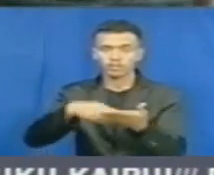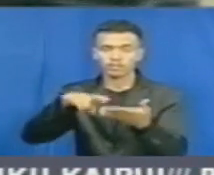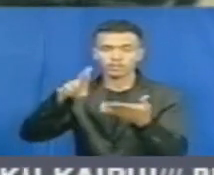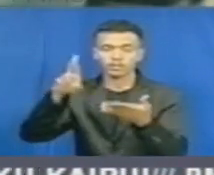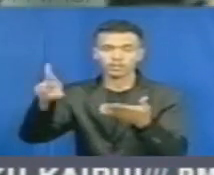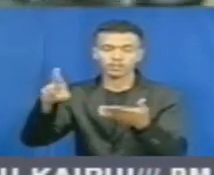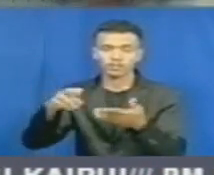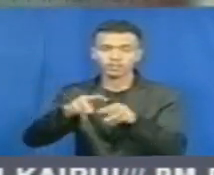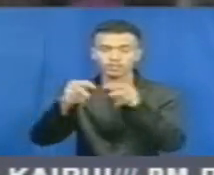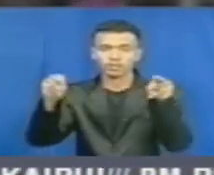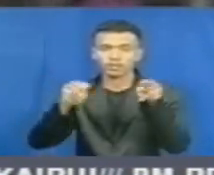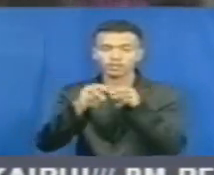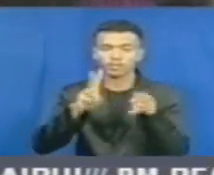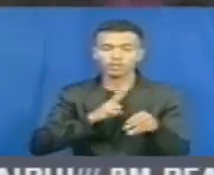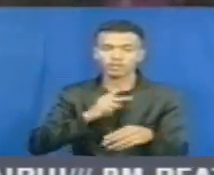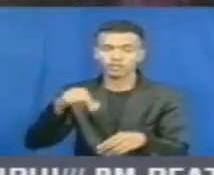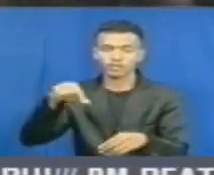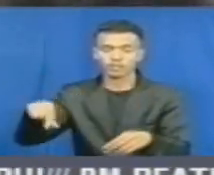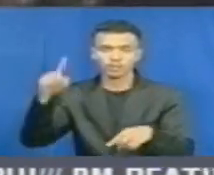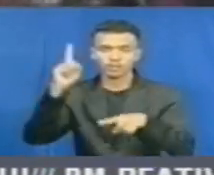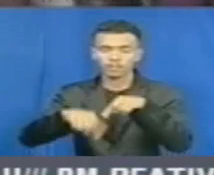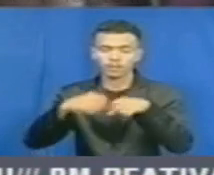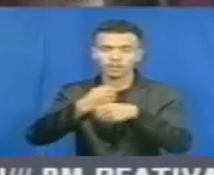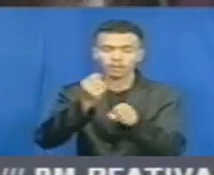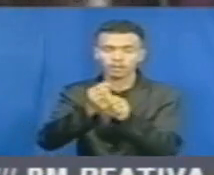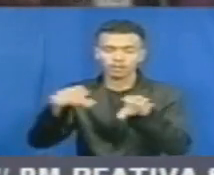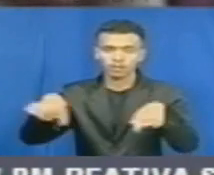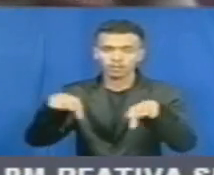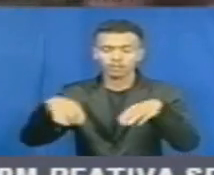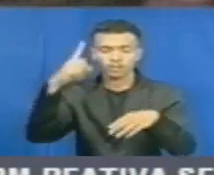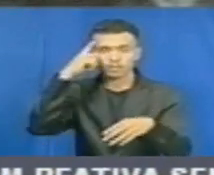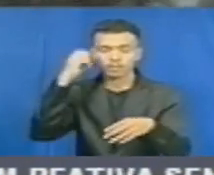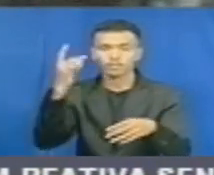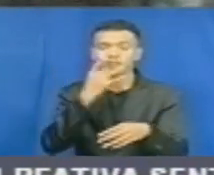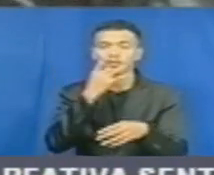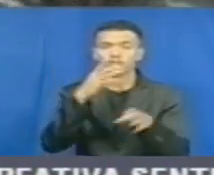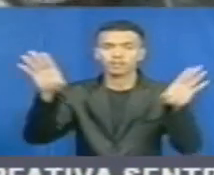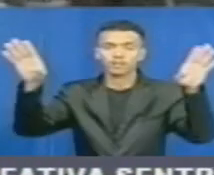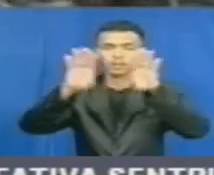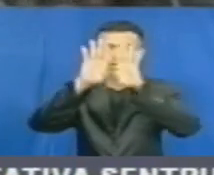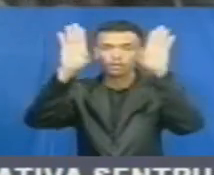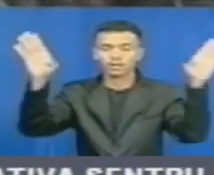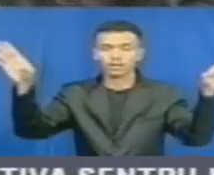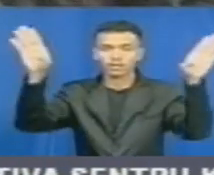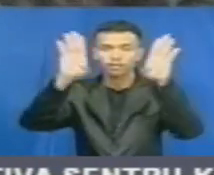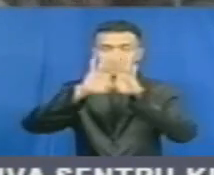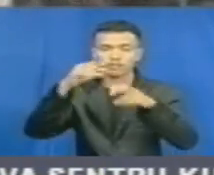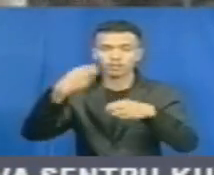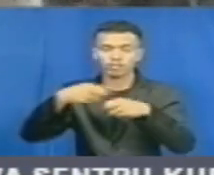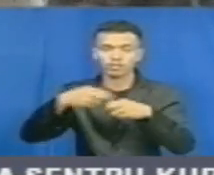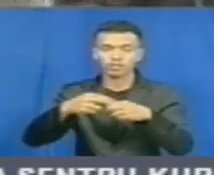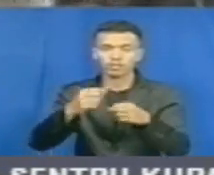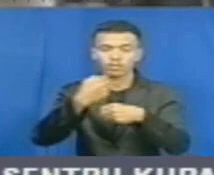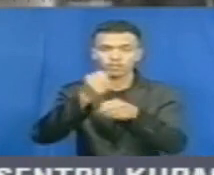no notariado município Viqueque. Labela o serviço tamba eletricidade Lacamate, tamba dificulta teve esse tratamento